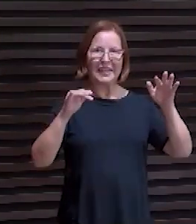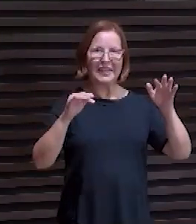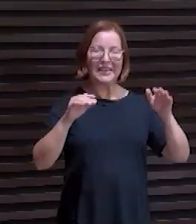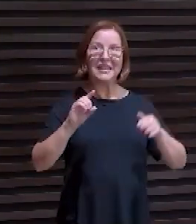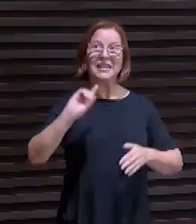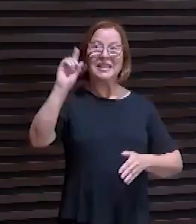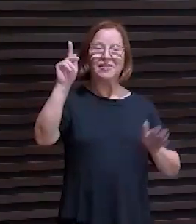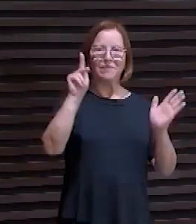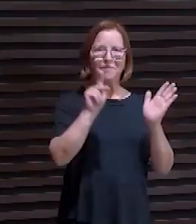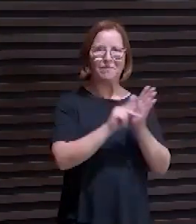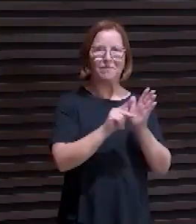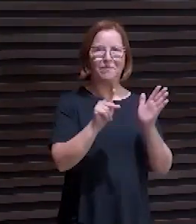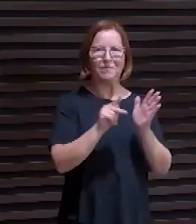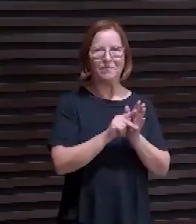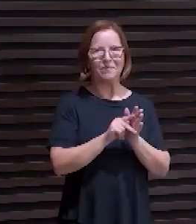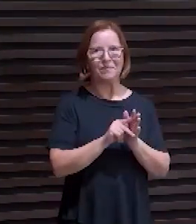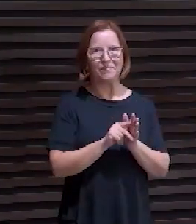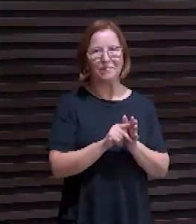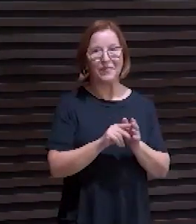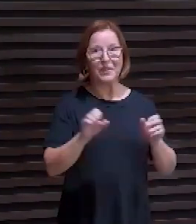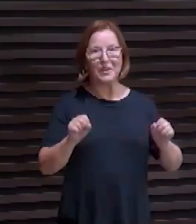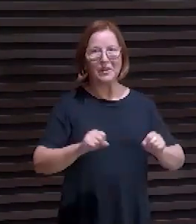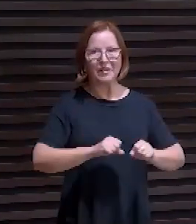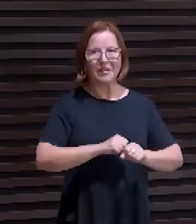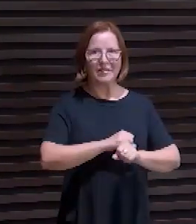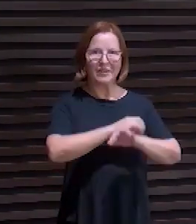nele mesmo. E